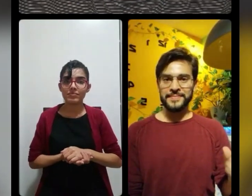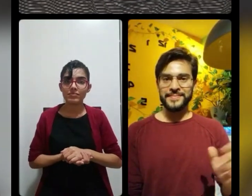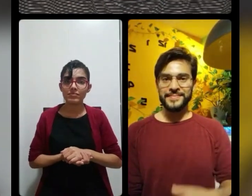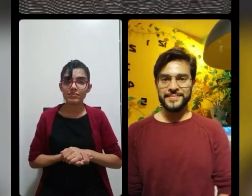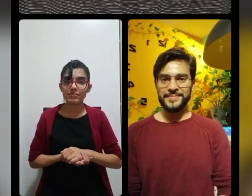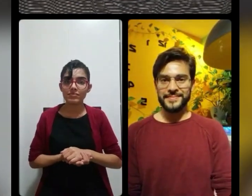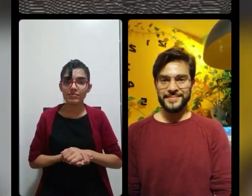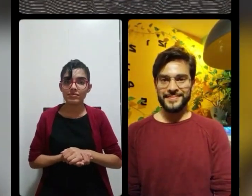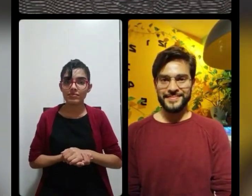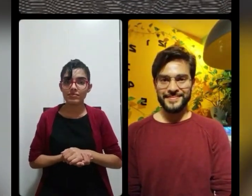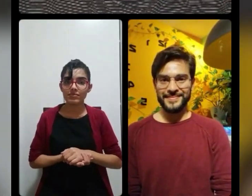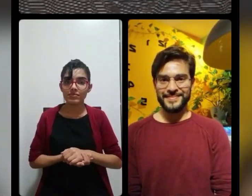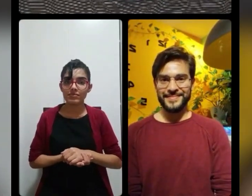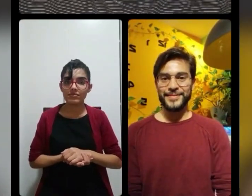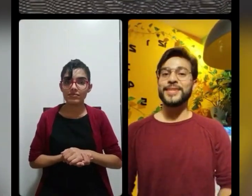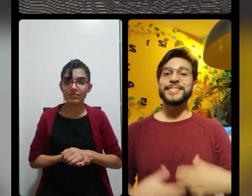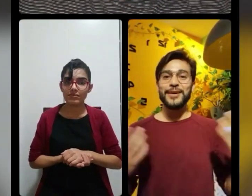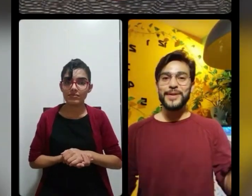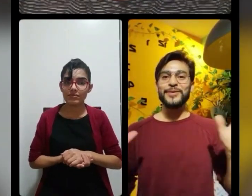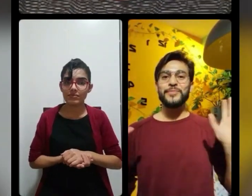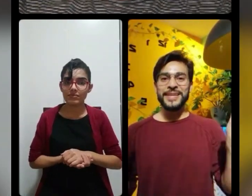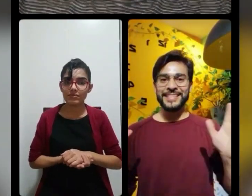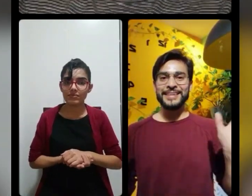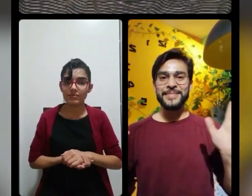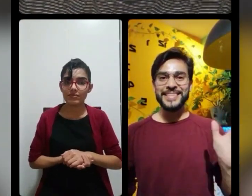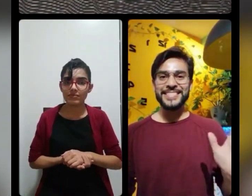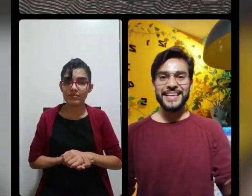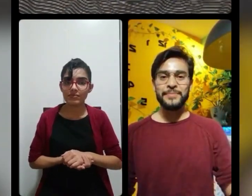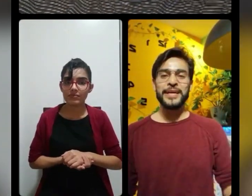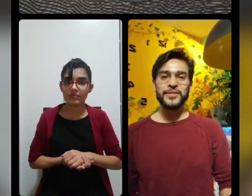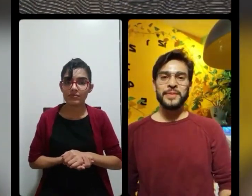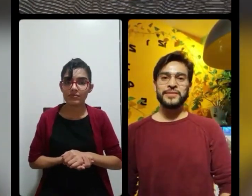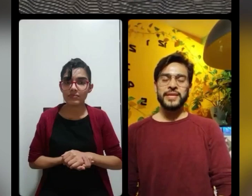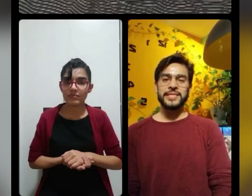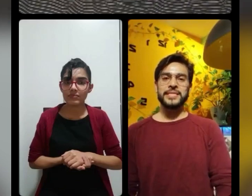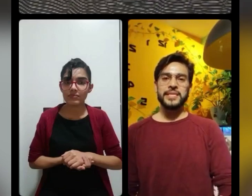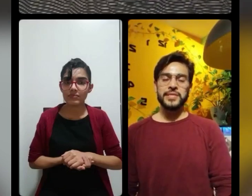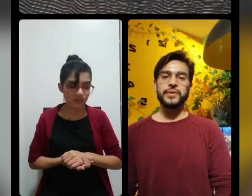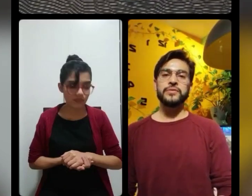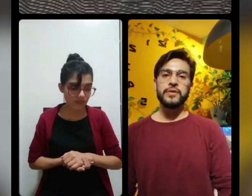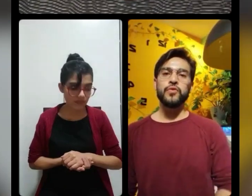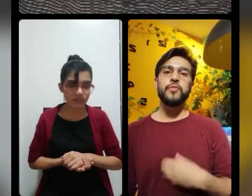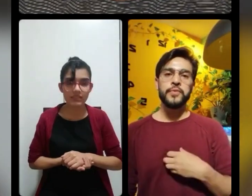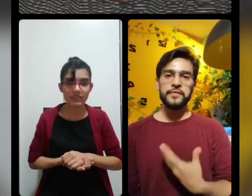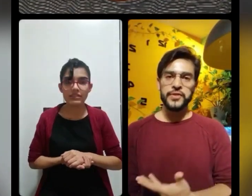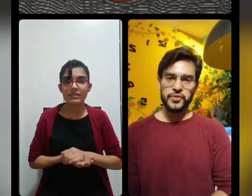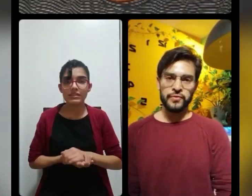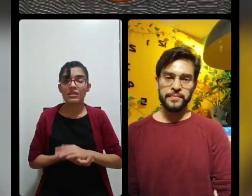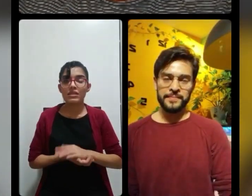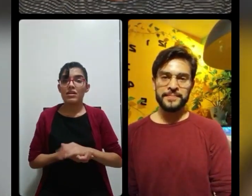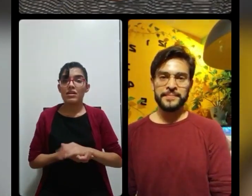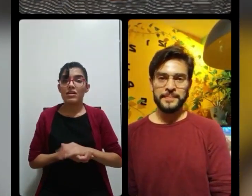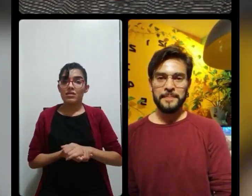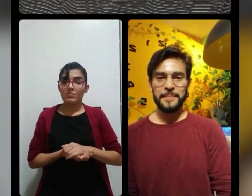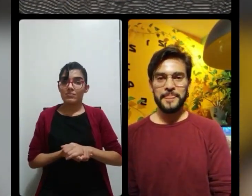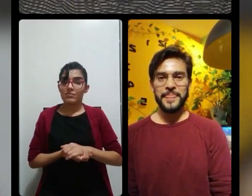outras. Ok. Não sei se deu para compreender, mas é mais ou menos a sensação que eu tenho como